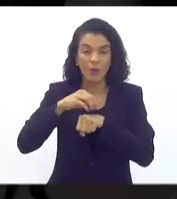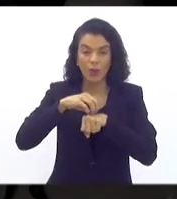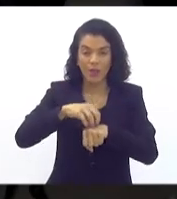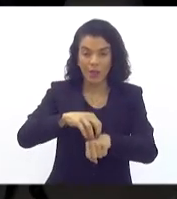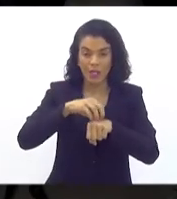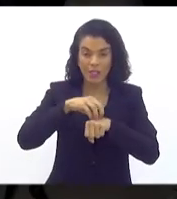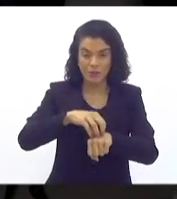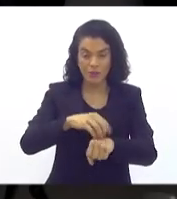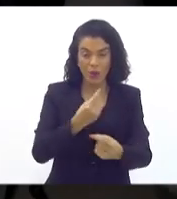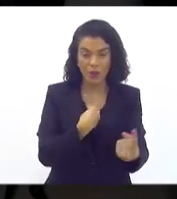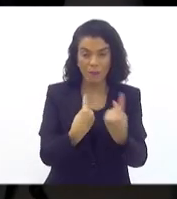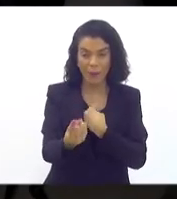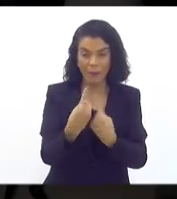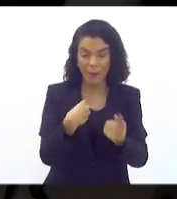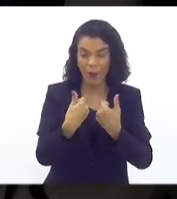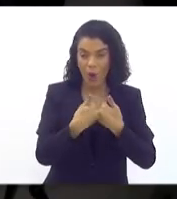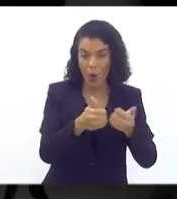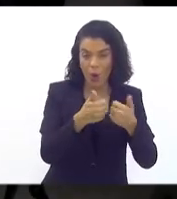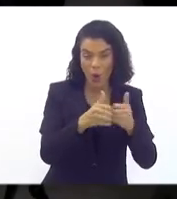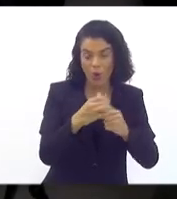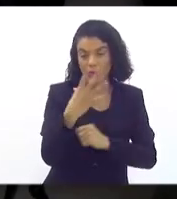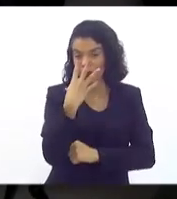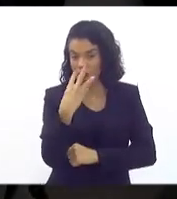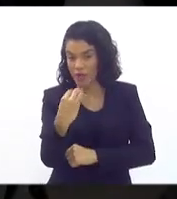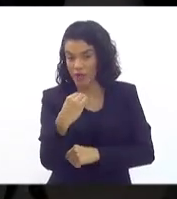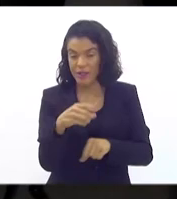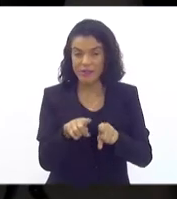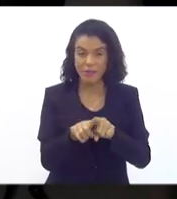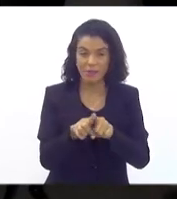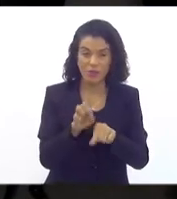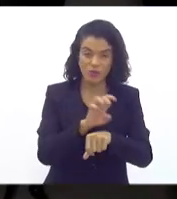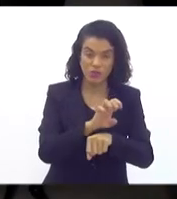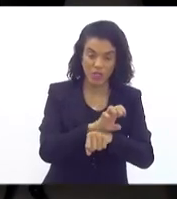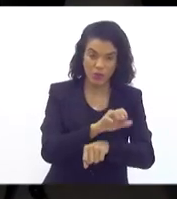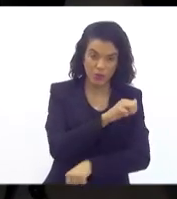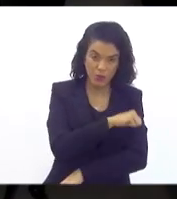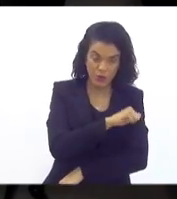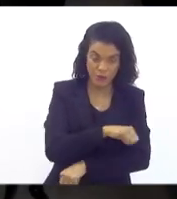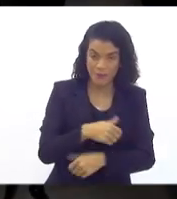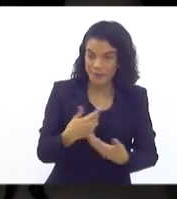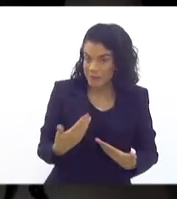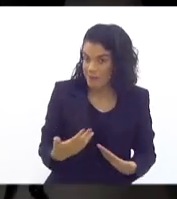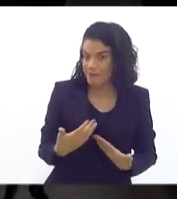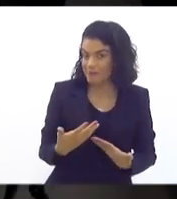rodoviário tanto de ônibus quanto de Van e todo o estado do Rio de Janeiro tá